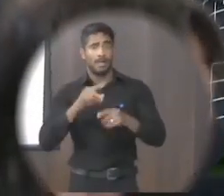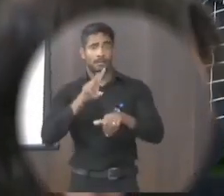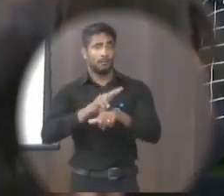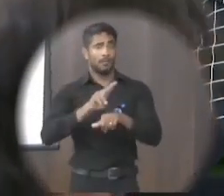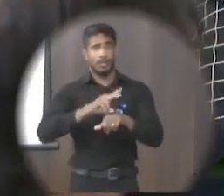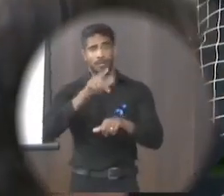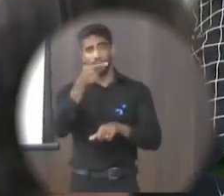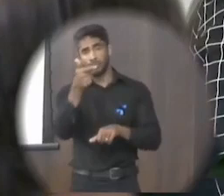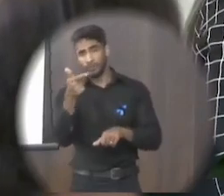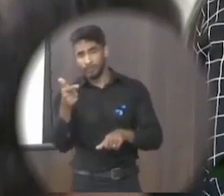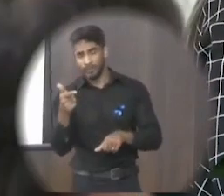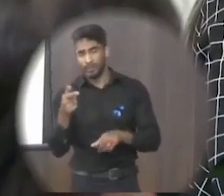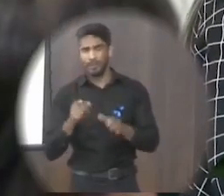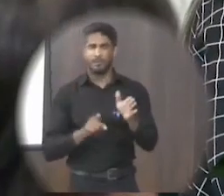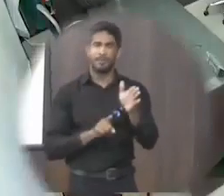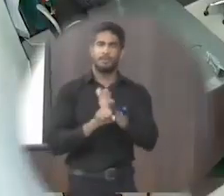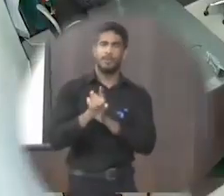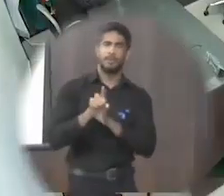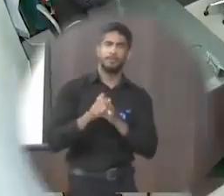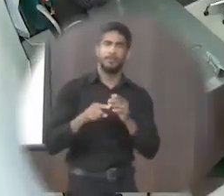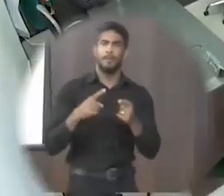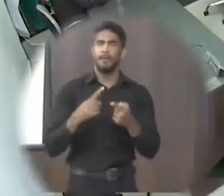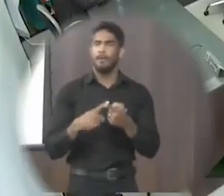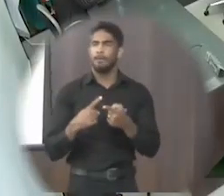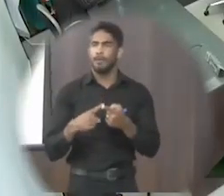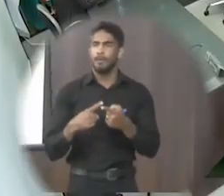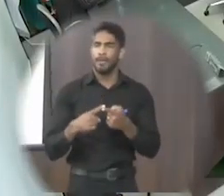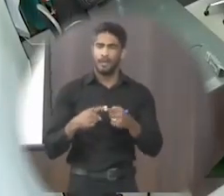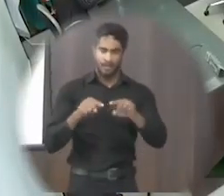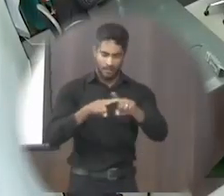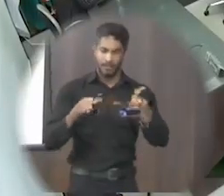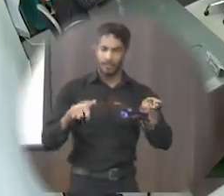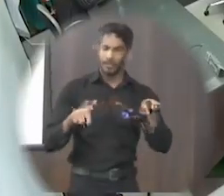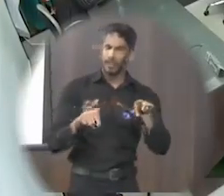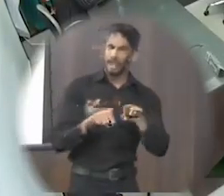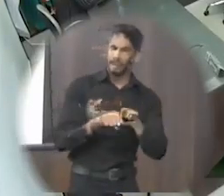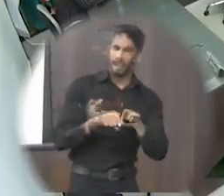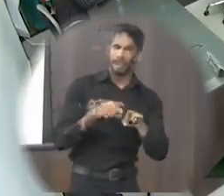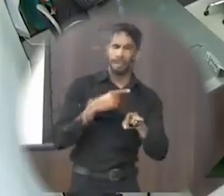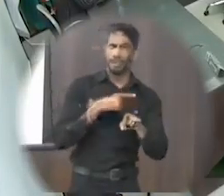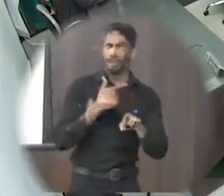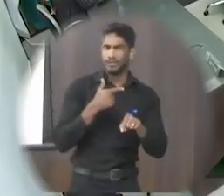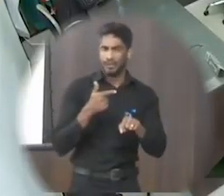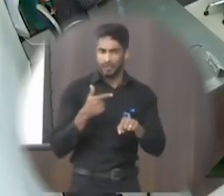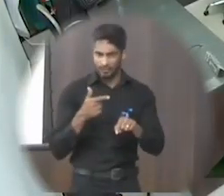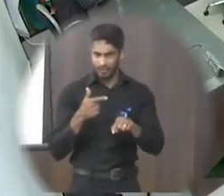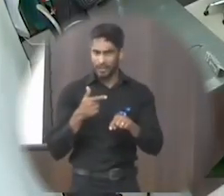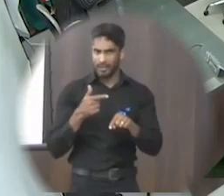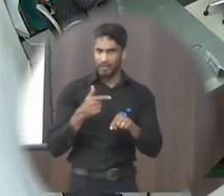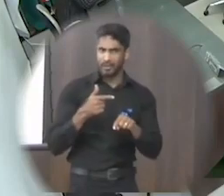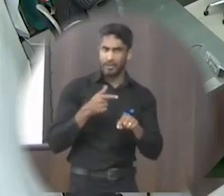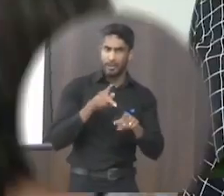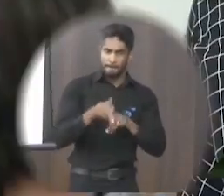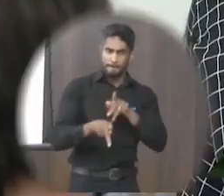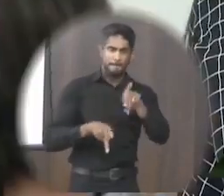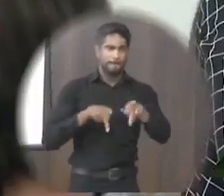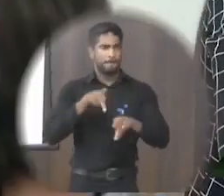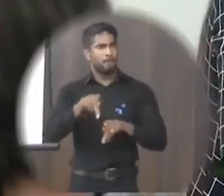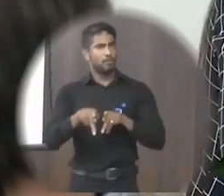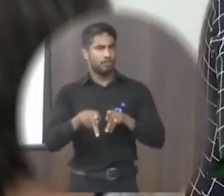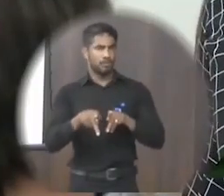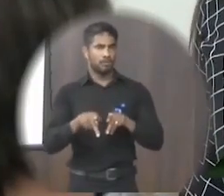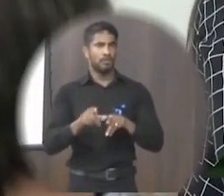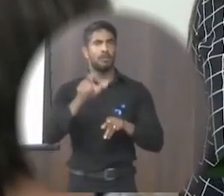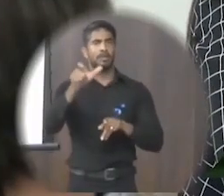cuidadas. Aí eu faço a pergunta, e quando os terrenos mal conservados forem públicos, de